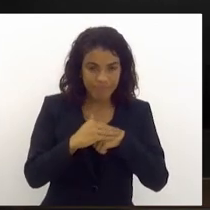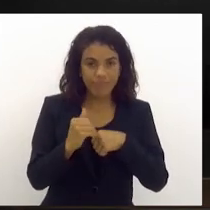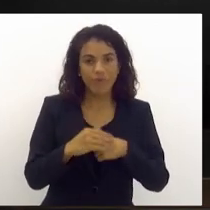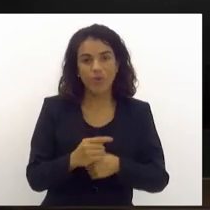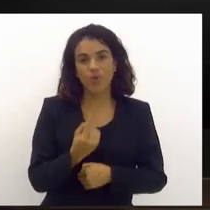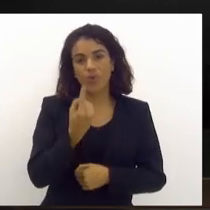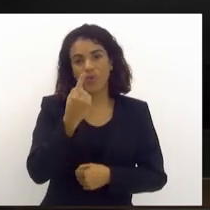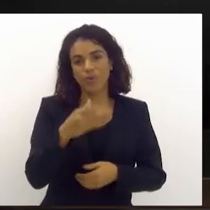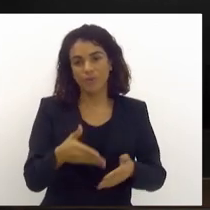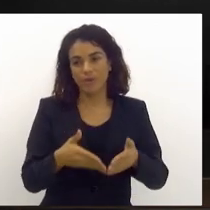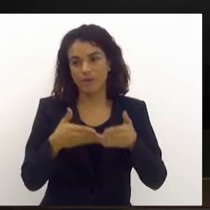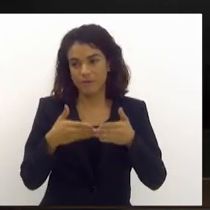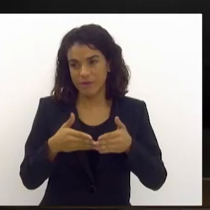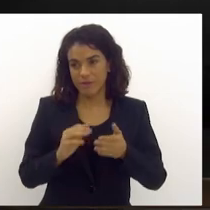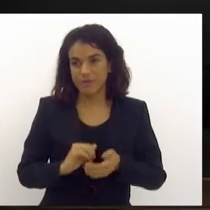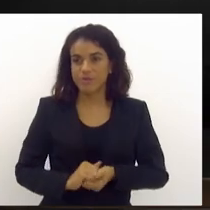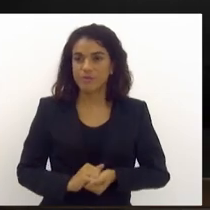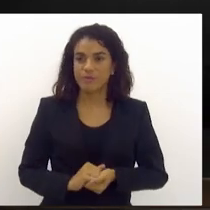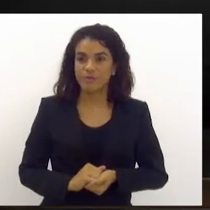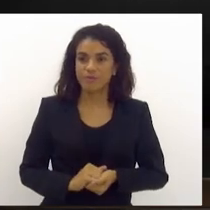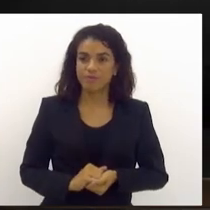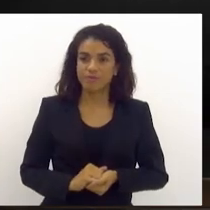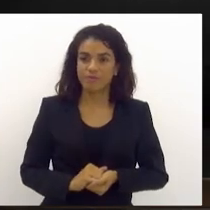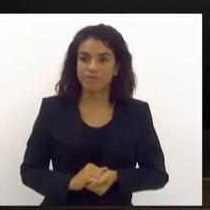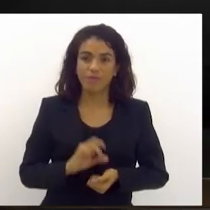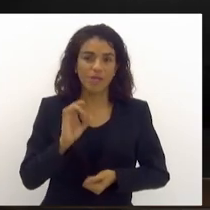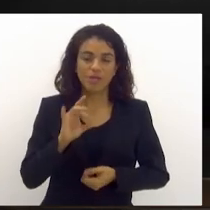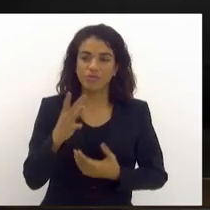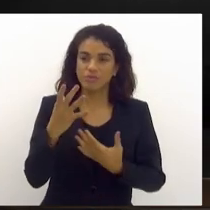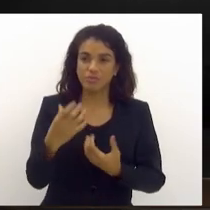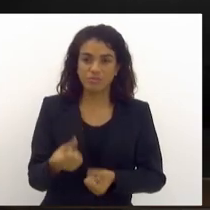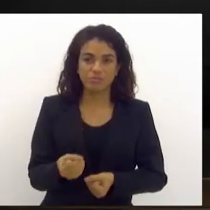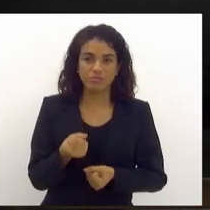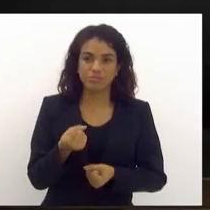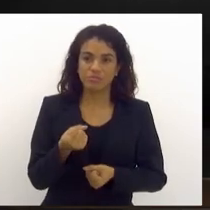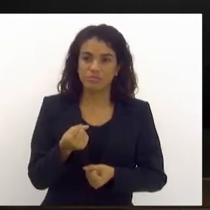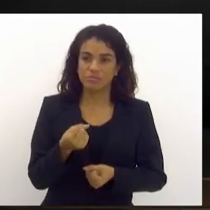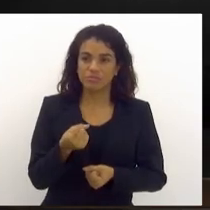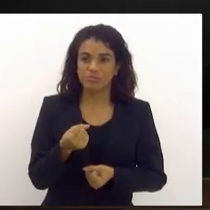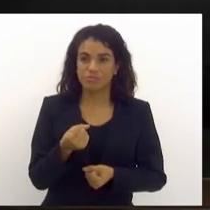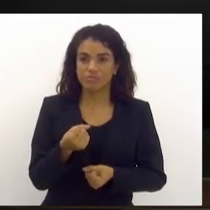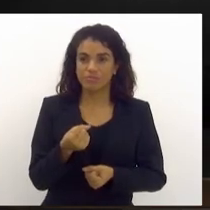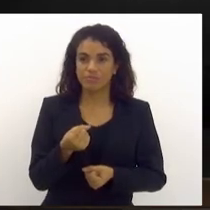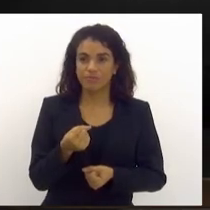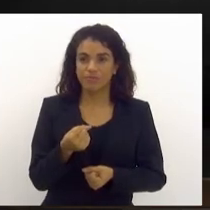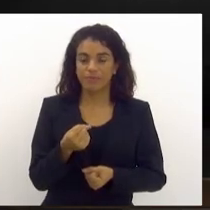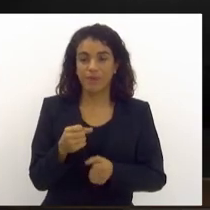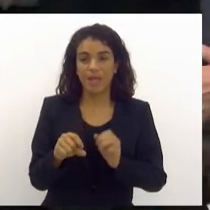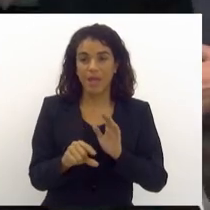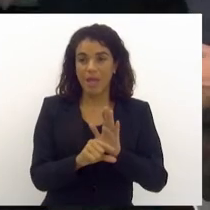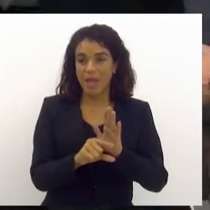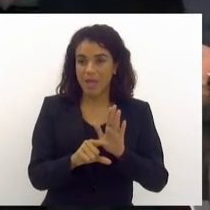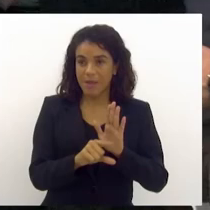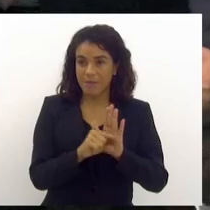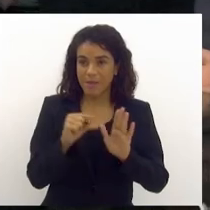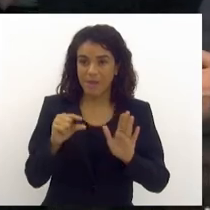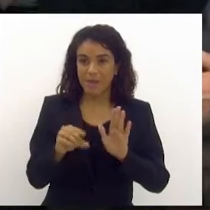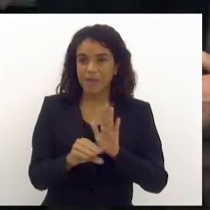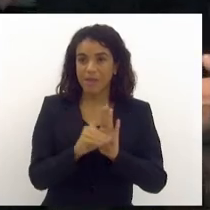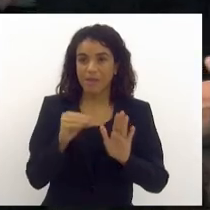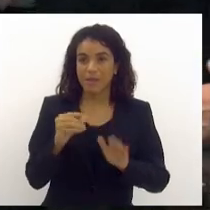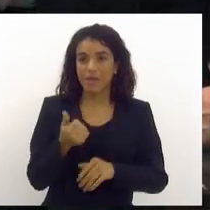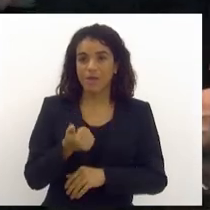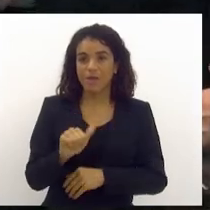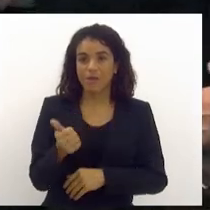o benefício. É só acatar o destaque. Estão acolhendo o destaque. A emenda 11. Acordo em plenário, desde que haja acordo